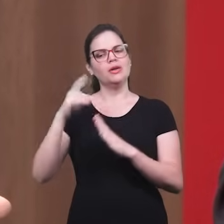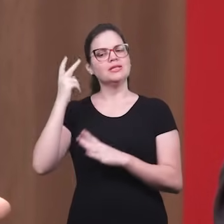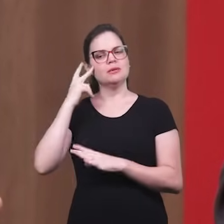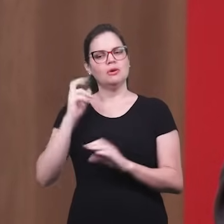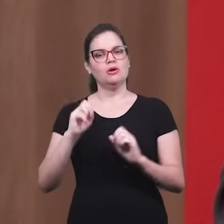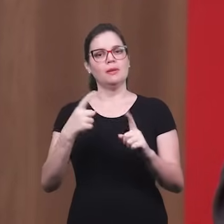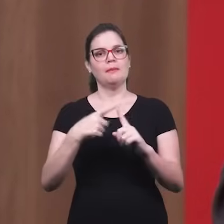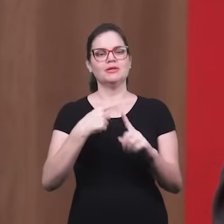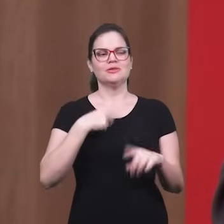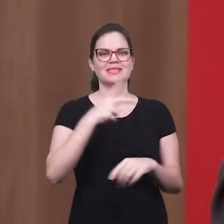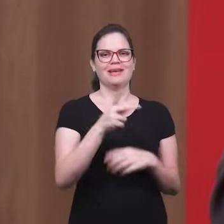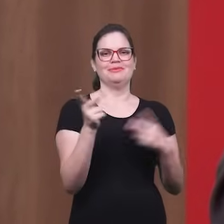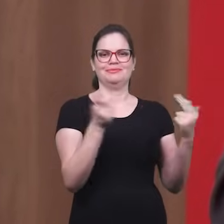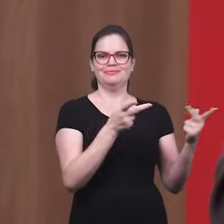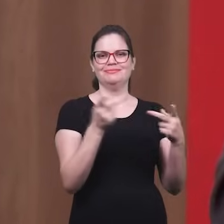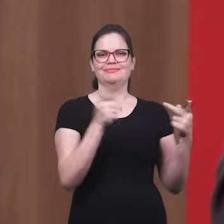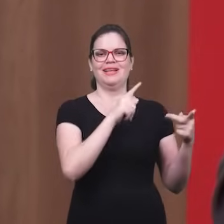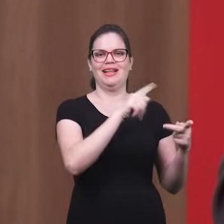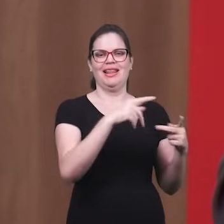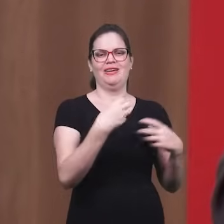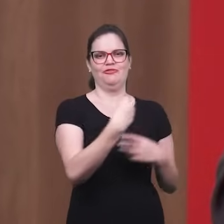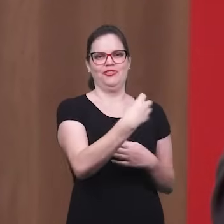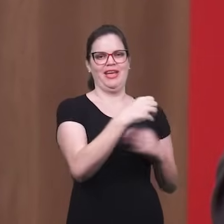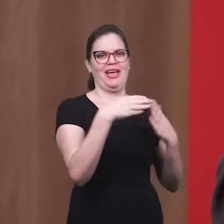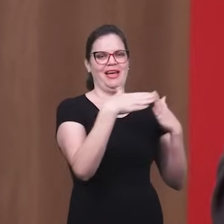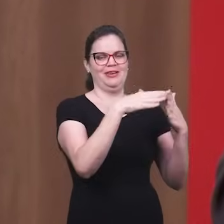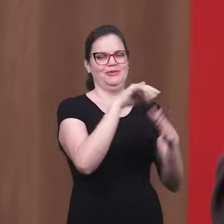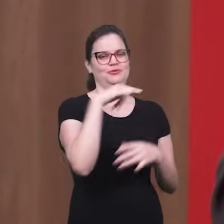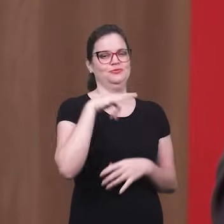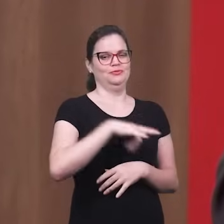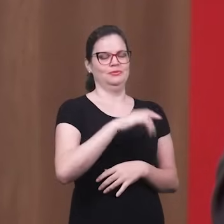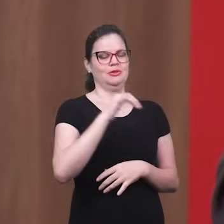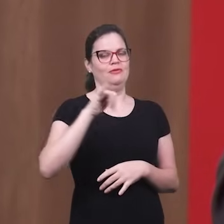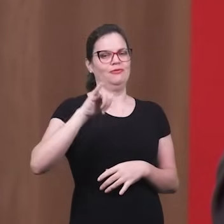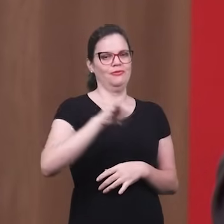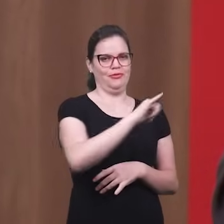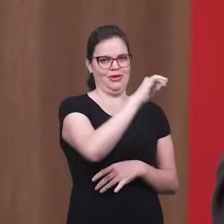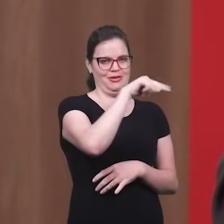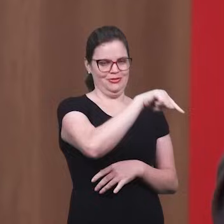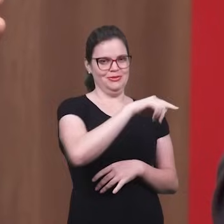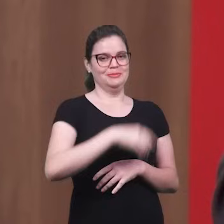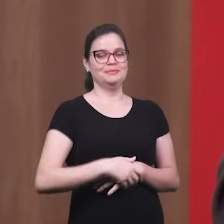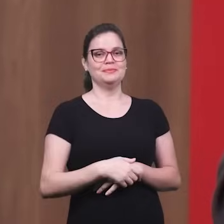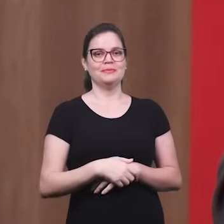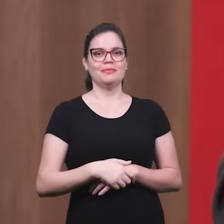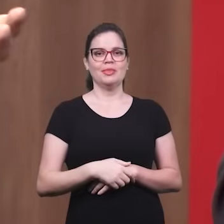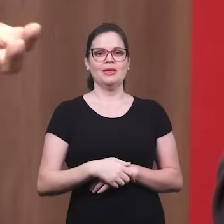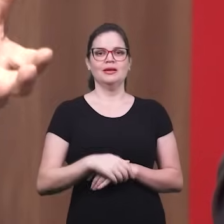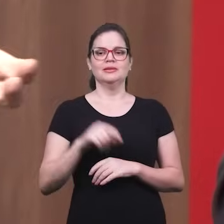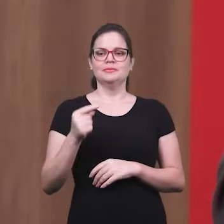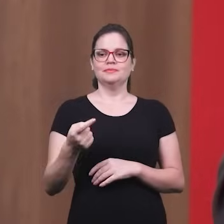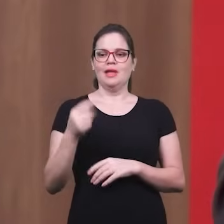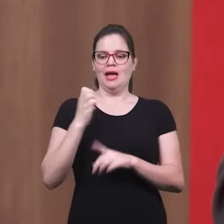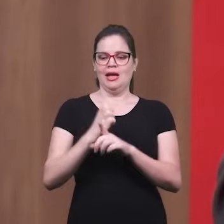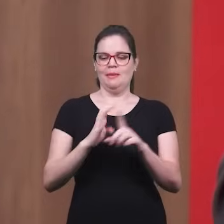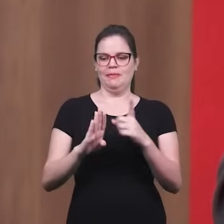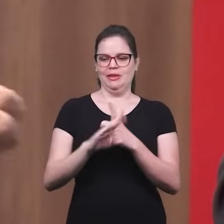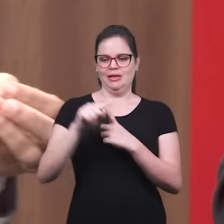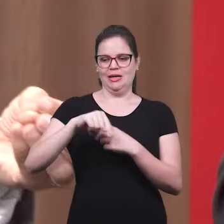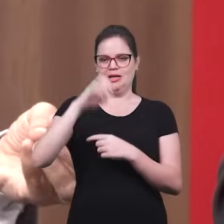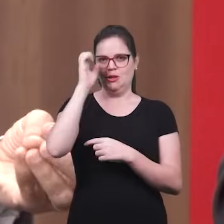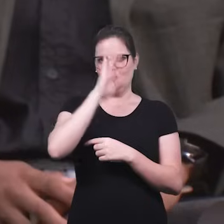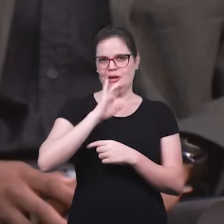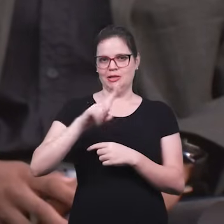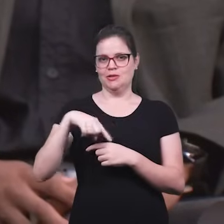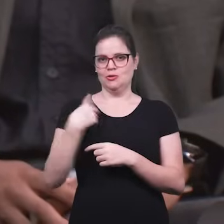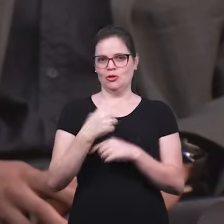aqui em São Paulo, mas assim, eu estou me incluindo. A Escola Bíblica Dominical, que é uma cooperação que vem do Brasil para